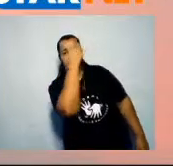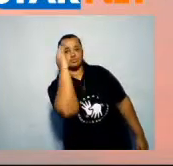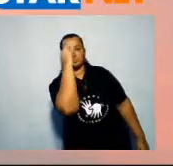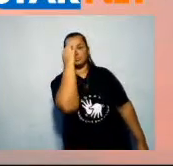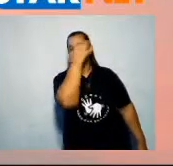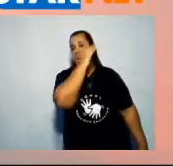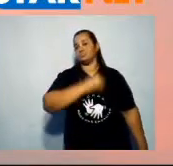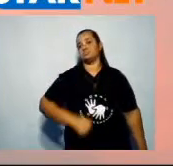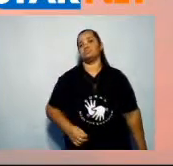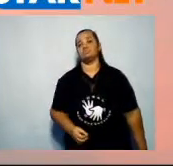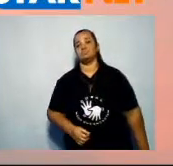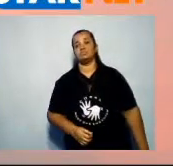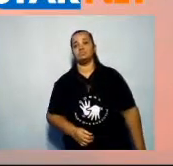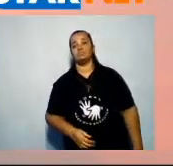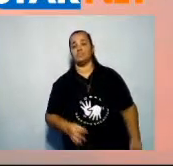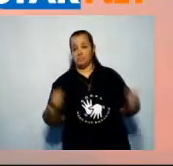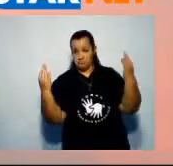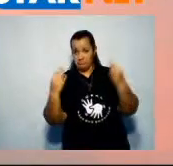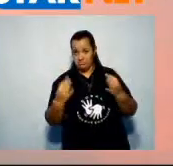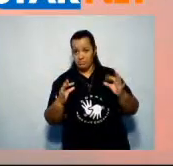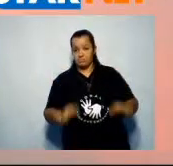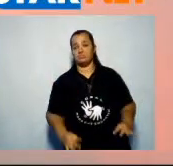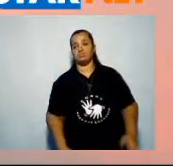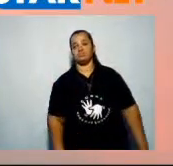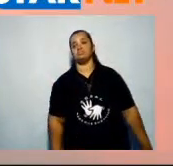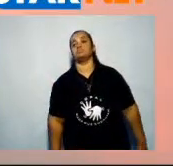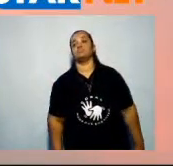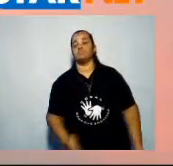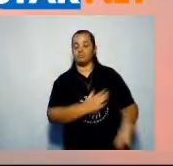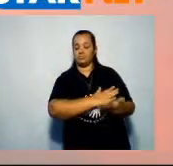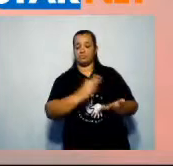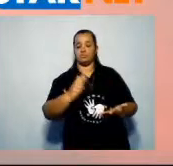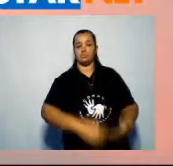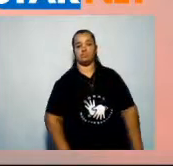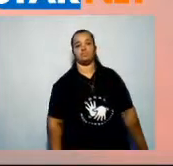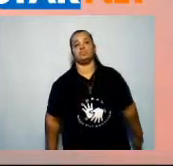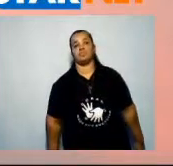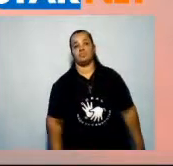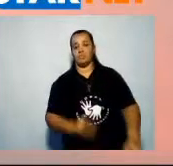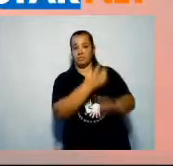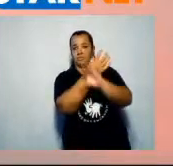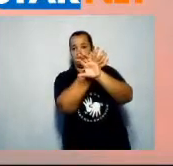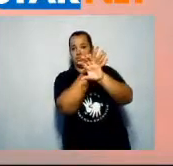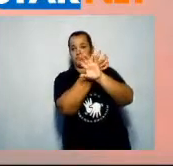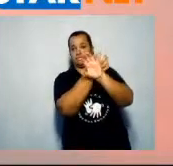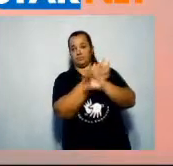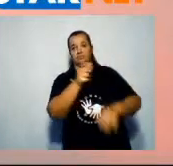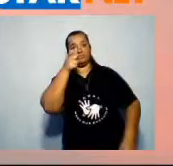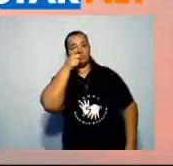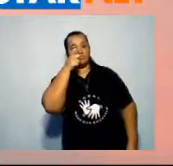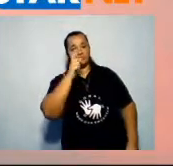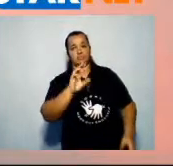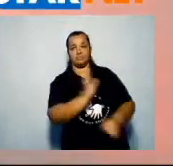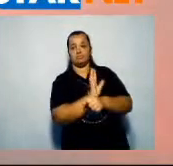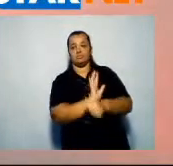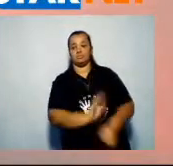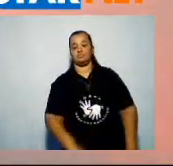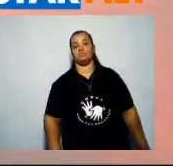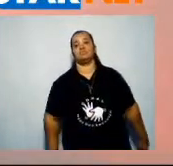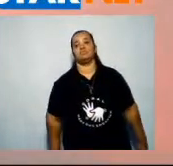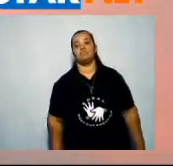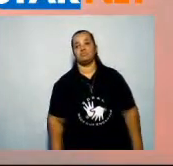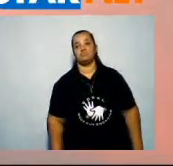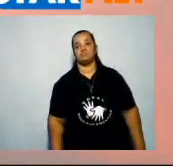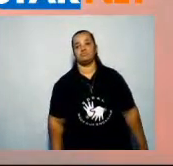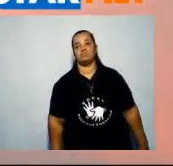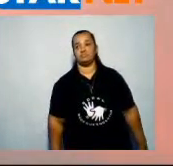maquiagem da Gamaioli. Tá tudo pronto? Tudo certo para continuarmos esse evento? Live show. Vamos ver antes mais um vídeo, ô Pedro. Olha, tem mais um vídeo para